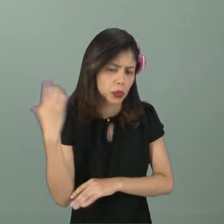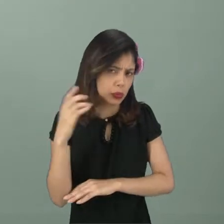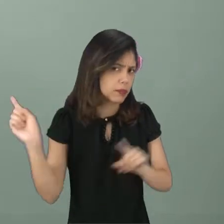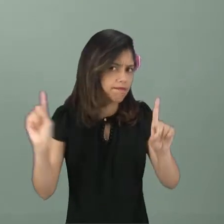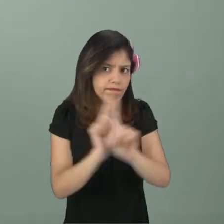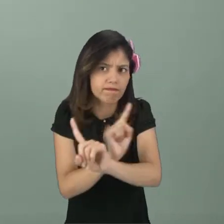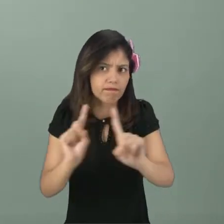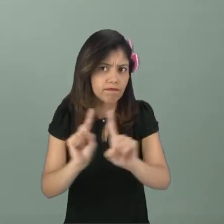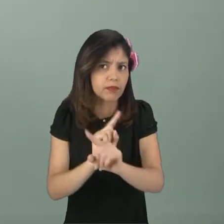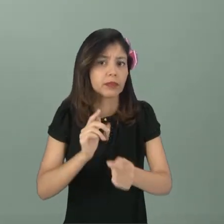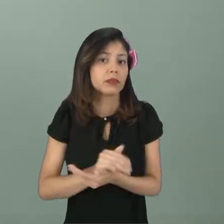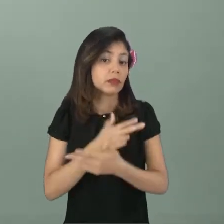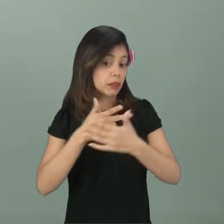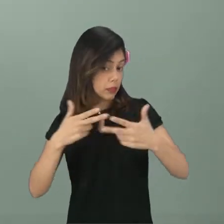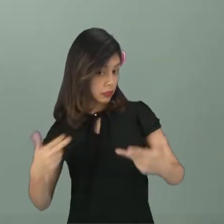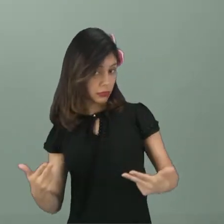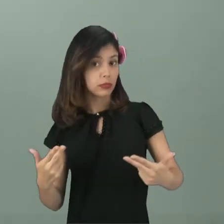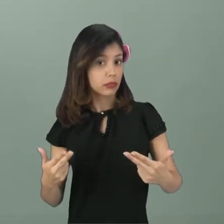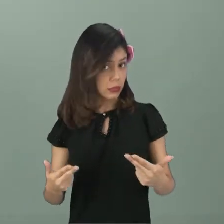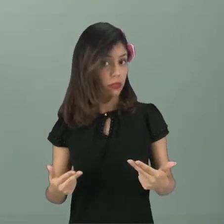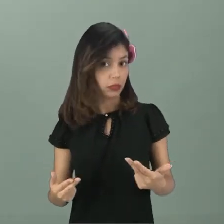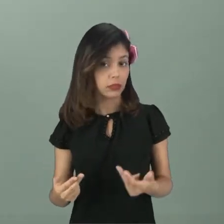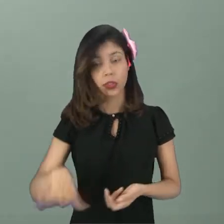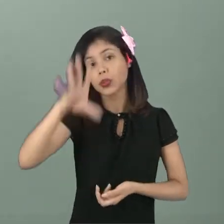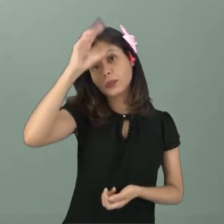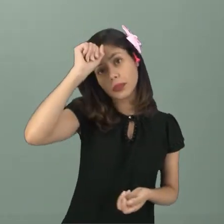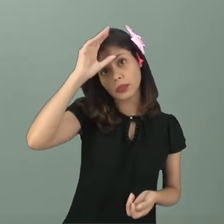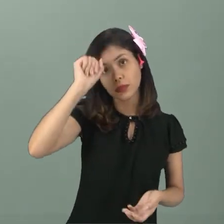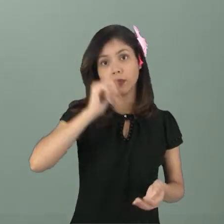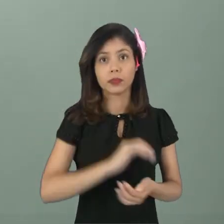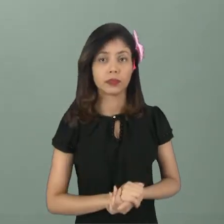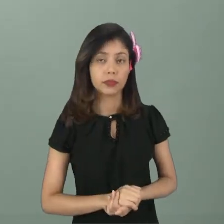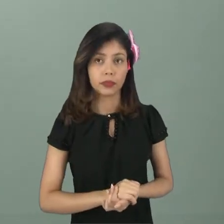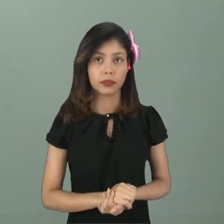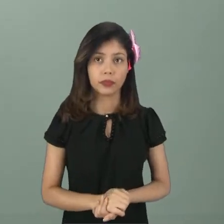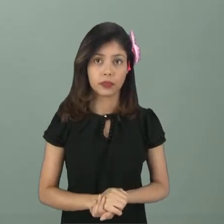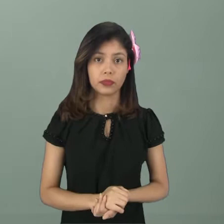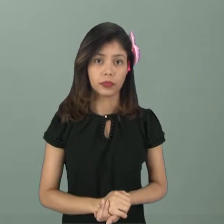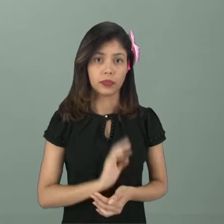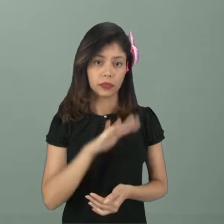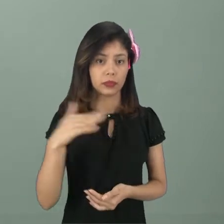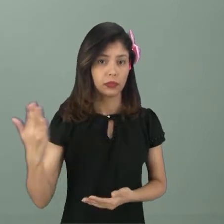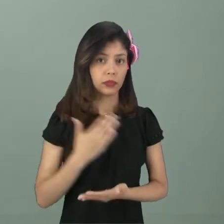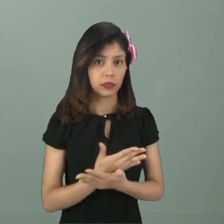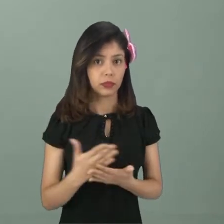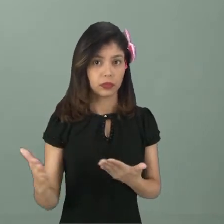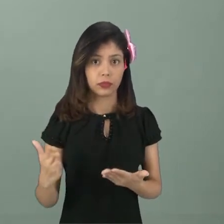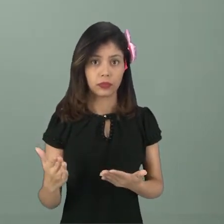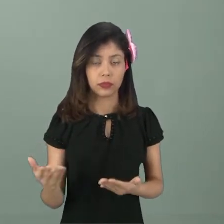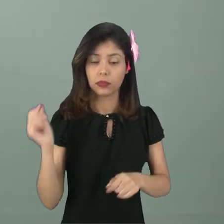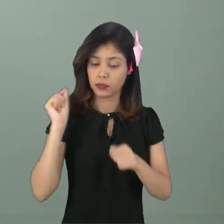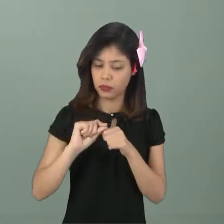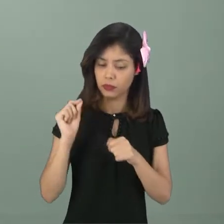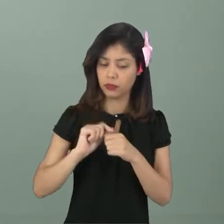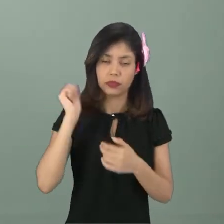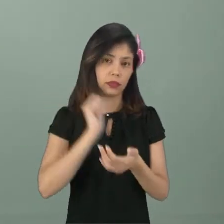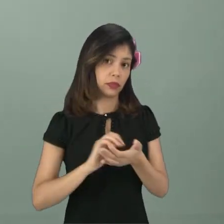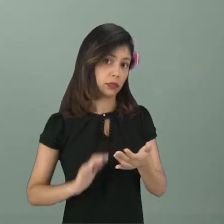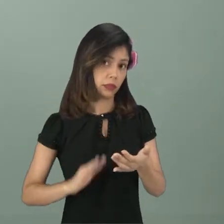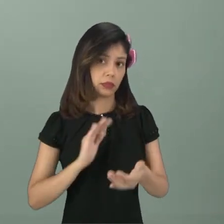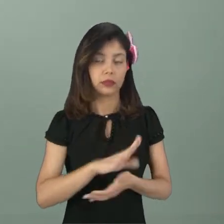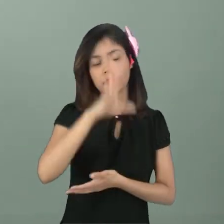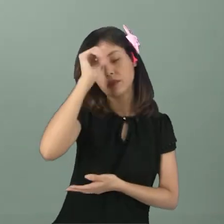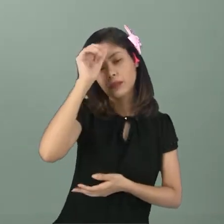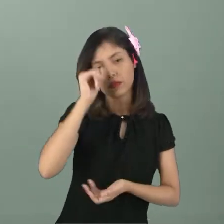Não. Foram coisas que eles foram aprendendo, né? Quando eles começaram a exercer essa atividade, eles